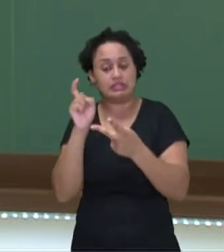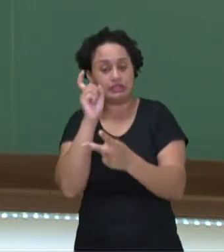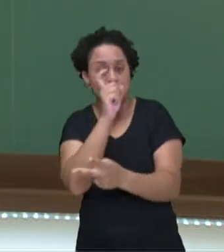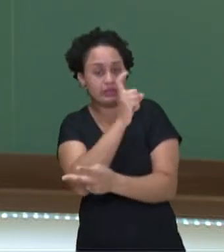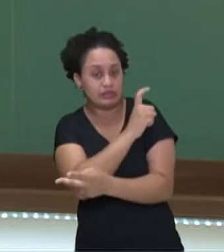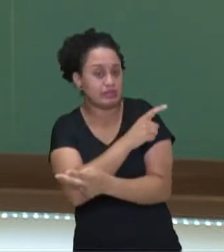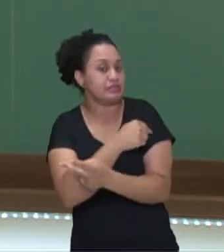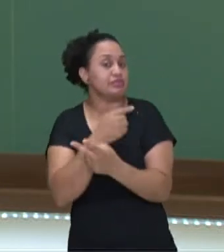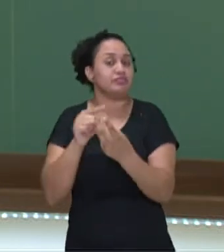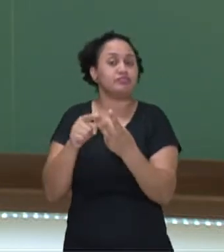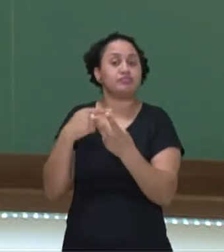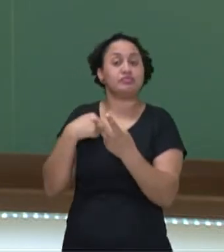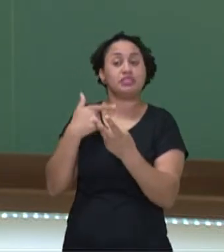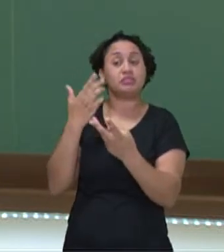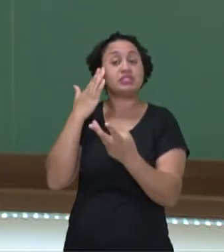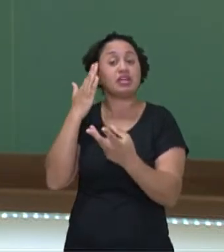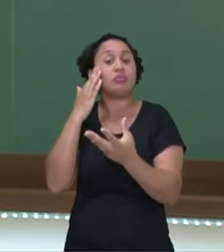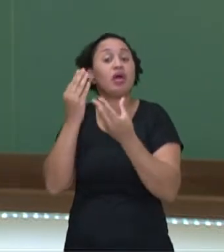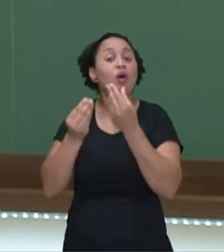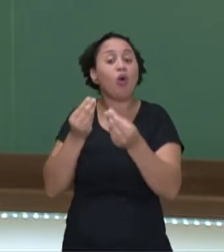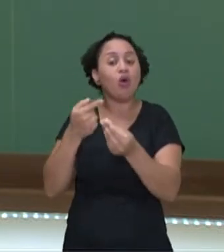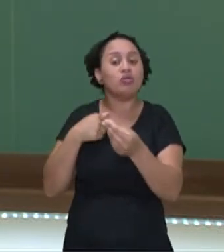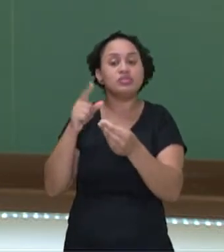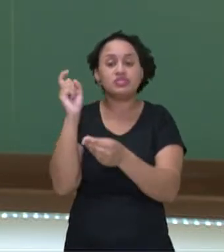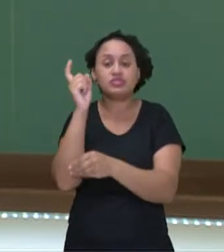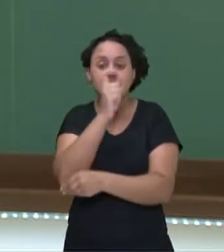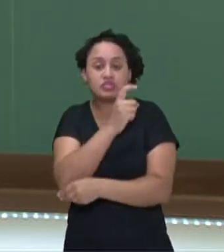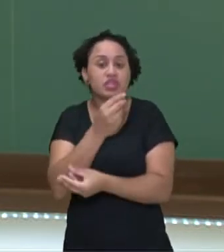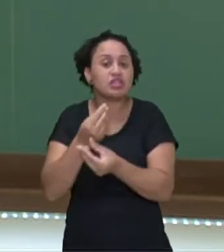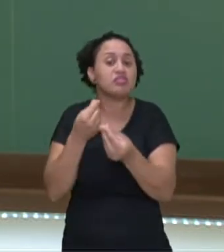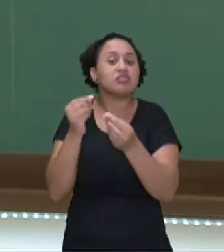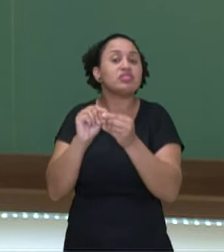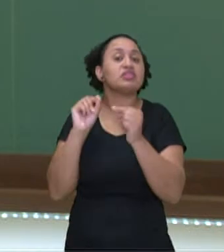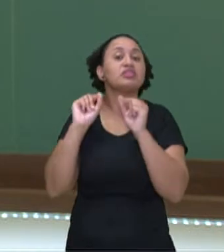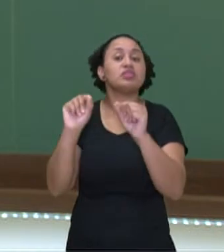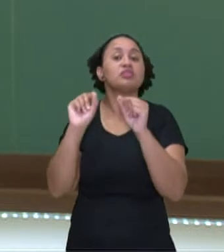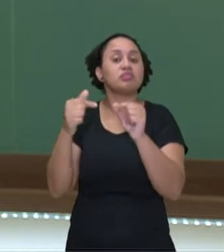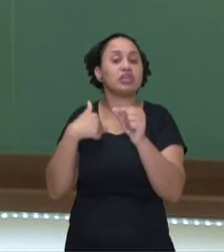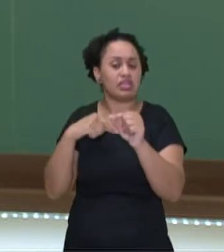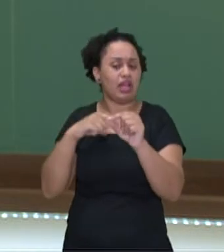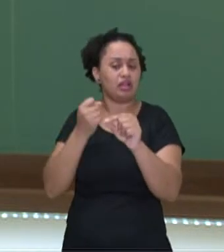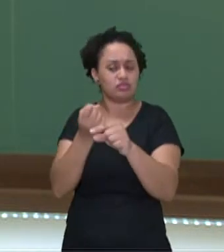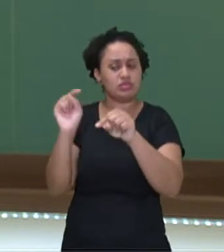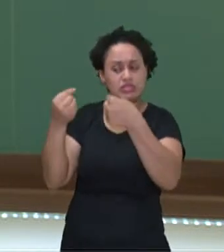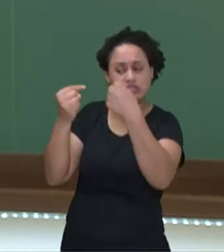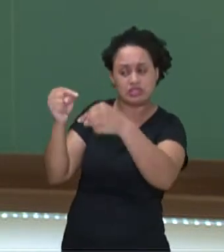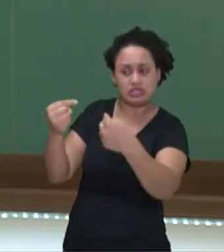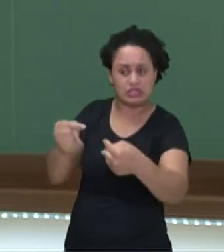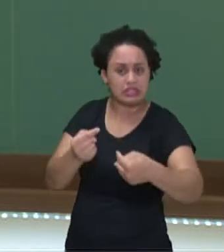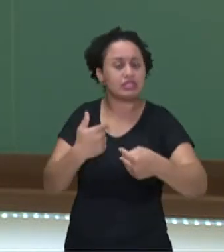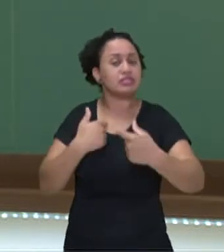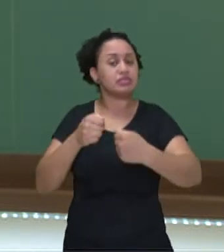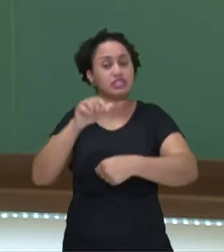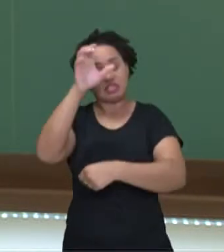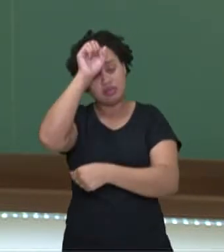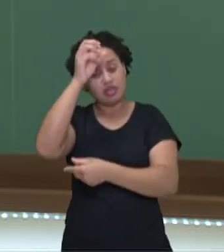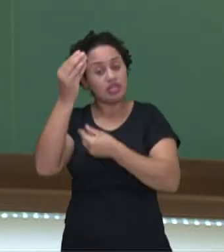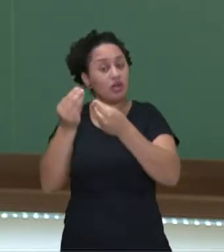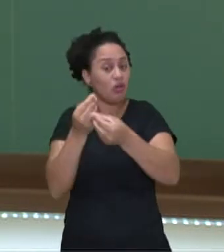tá? Aprender a lidar com essas dificuldades, a superar desafios, é algo que esse ambiente